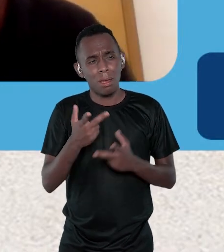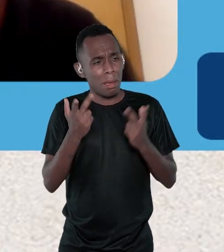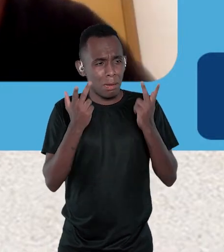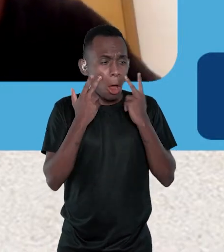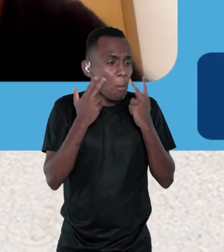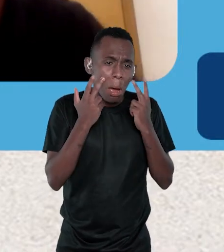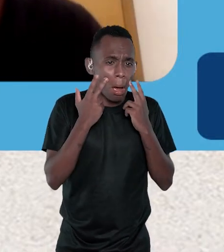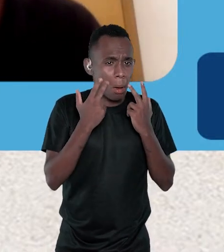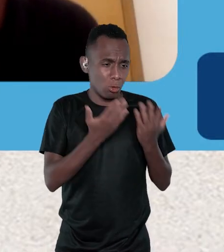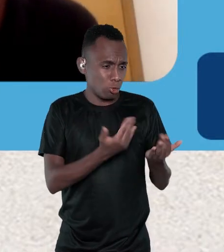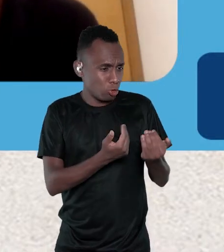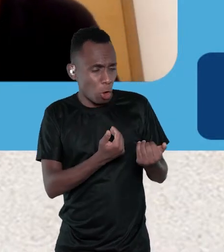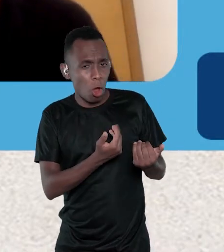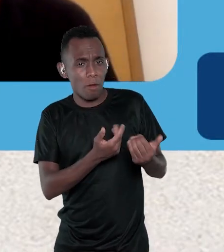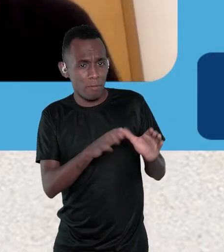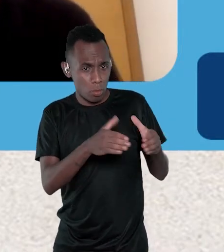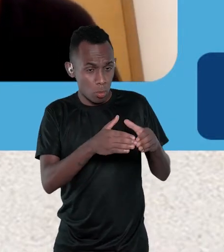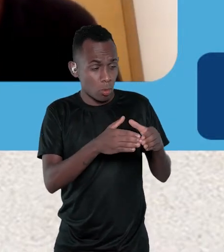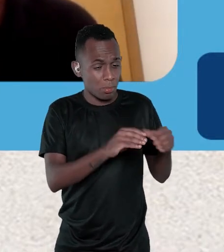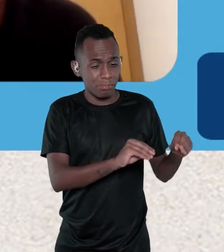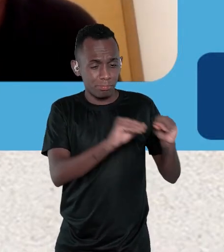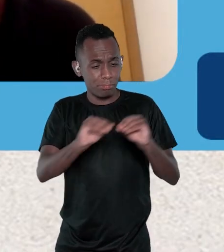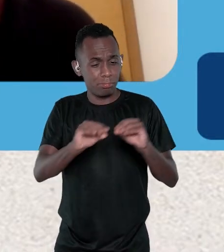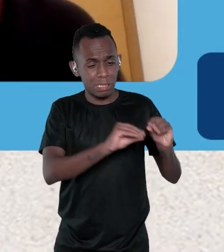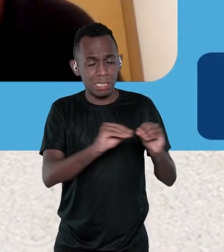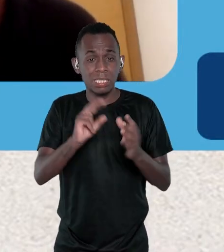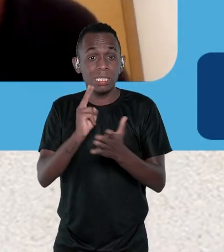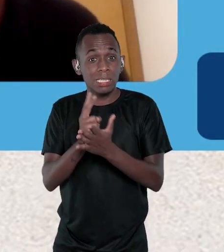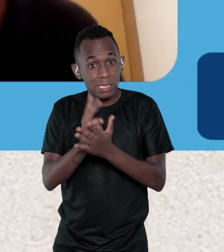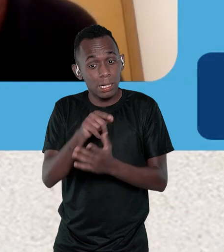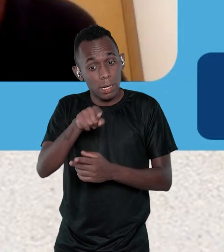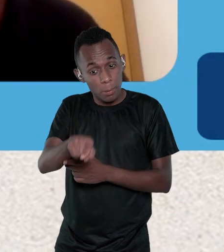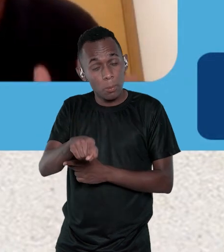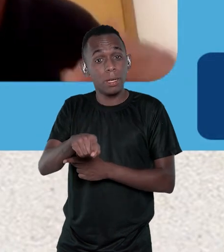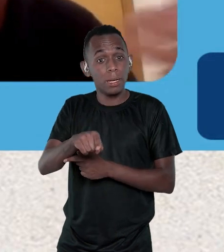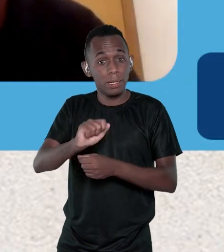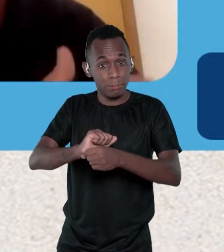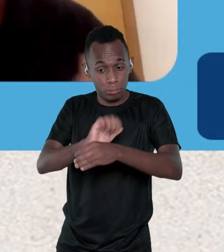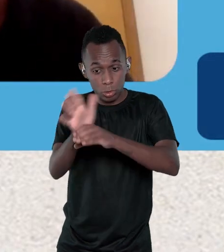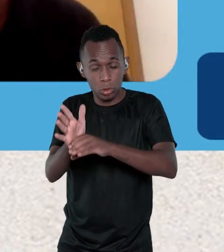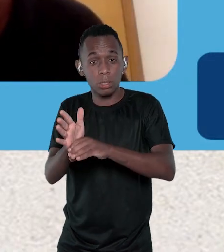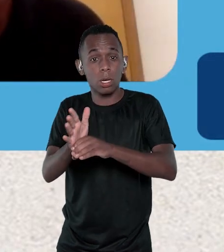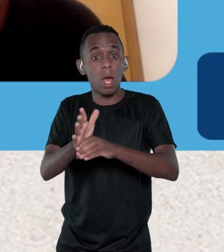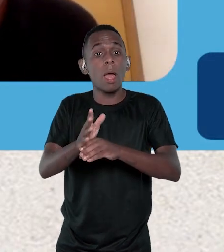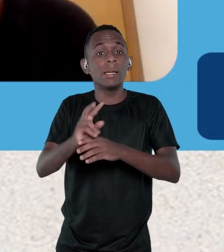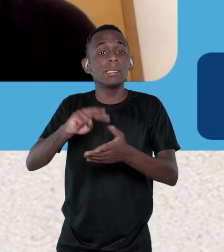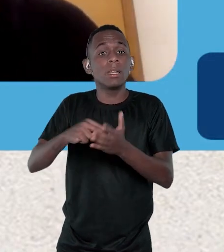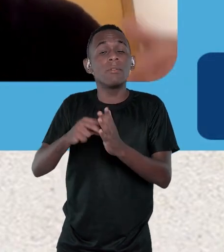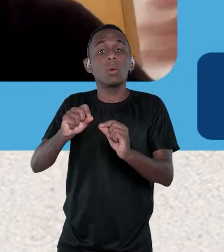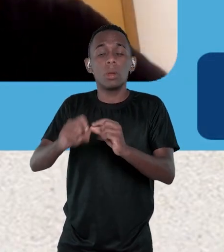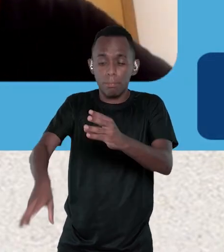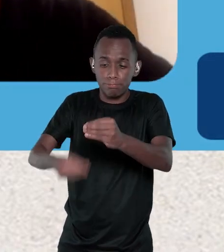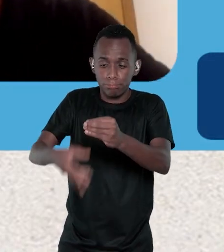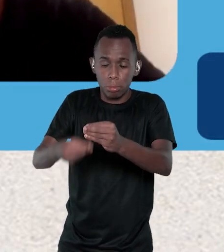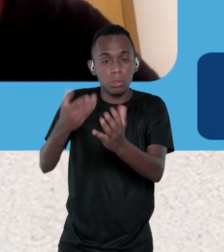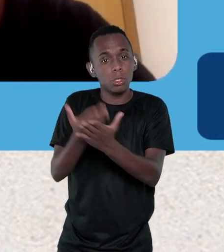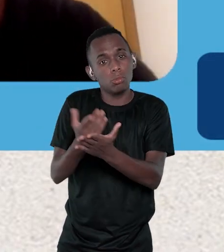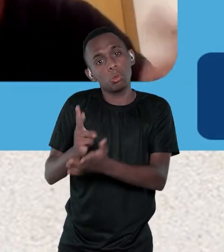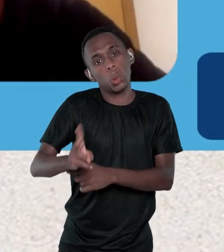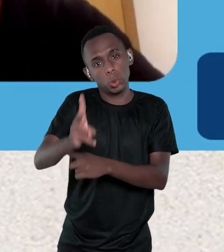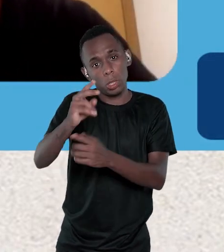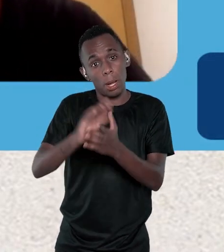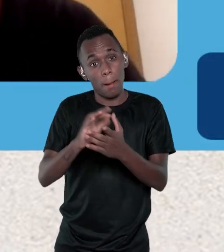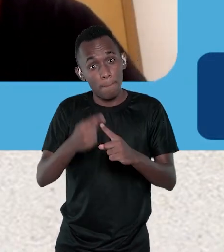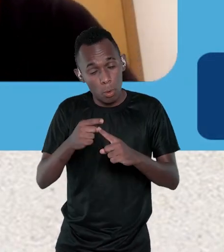comum aos jovens, assim, porque para poder ir completando os estudos. Que Montes